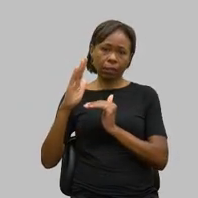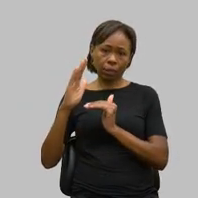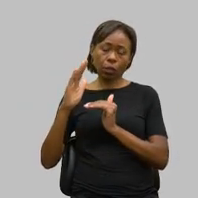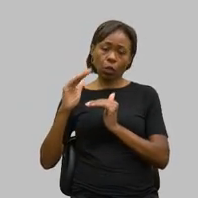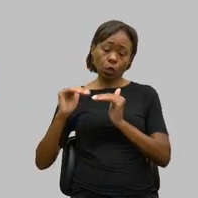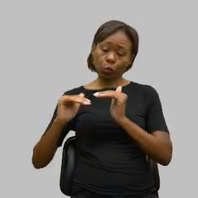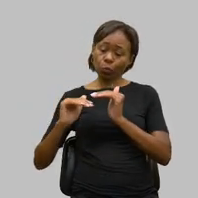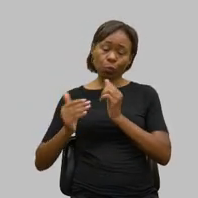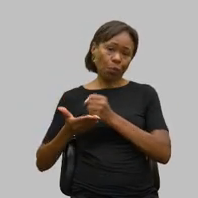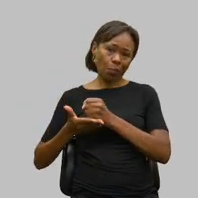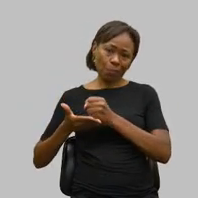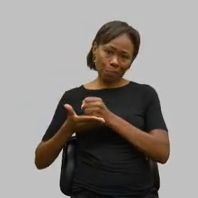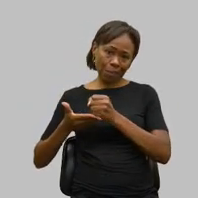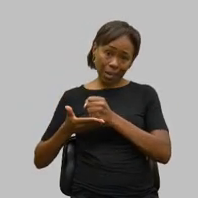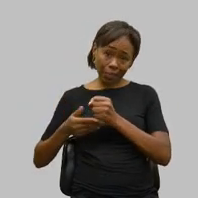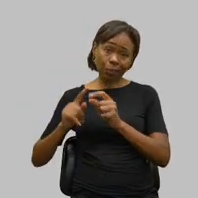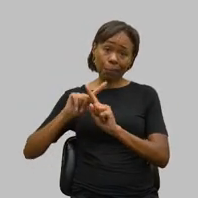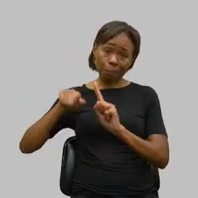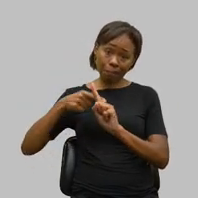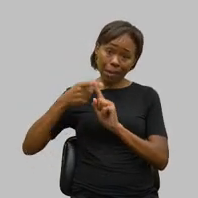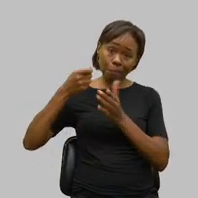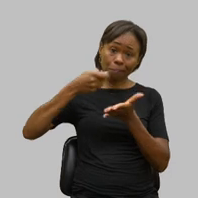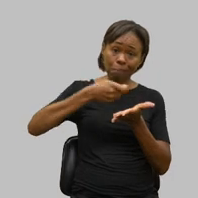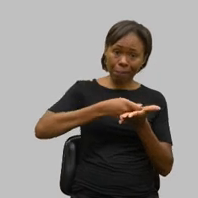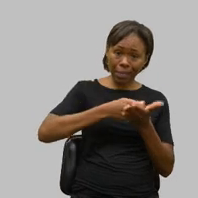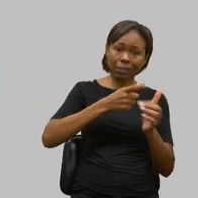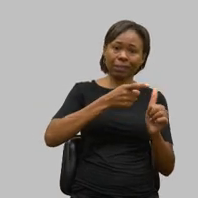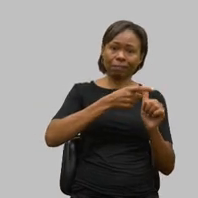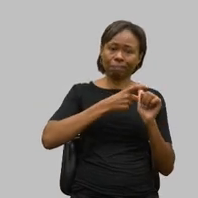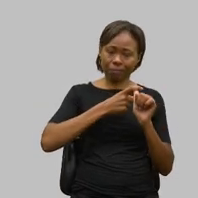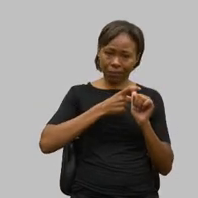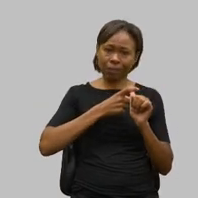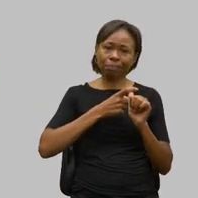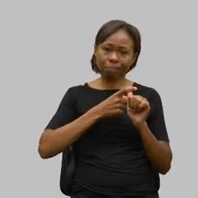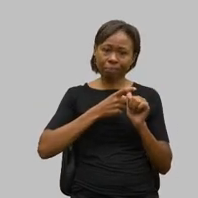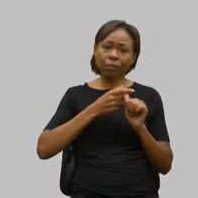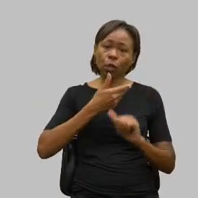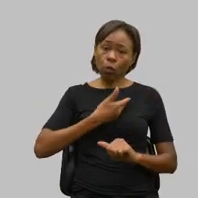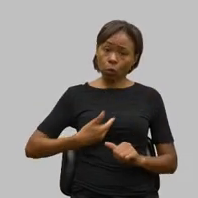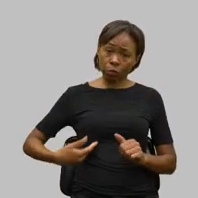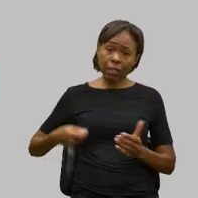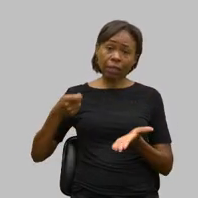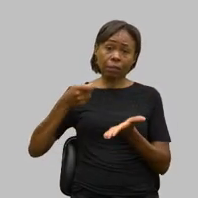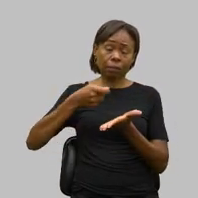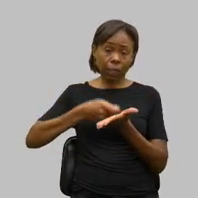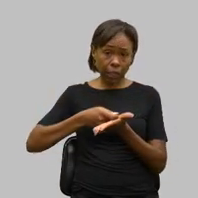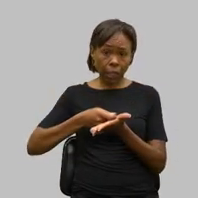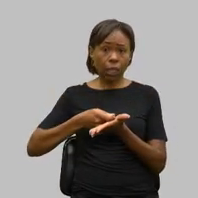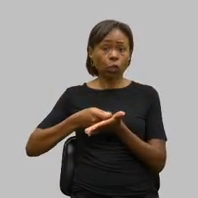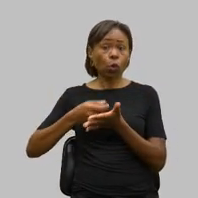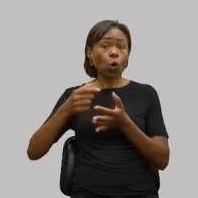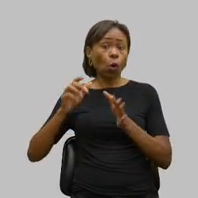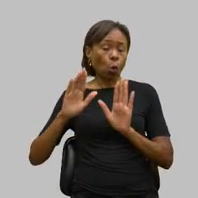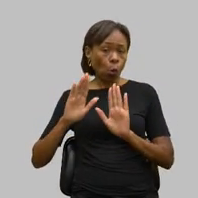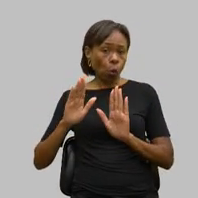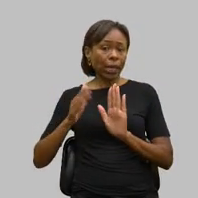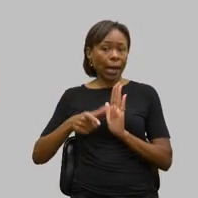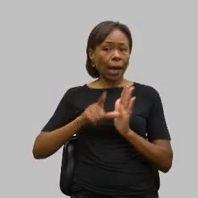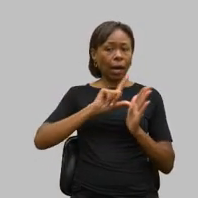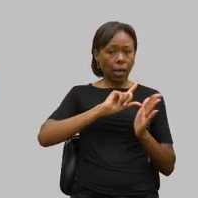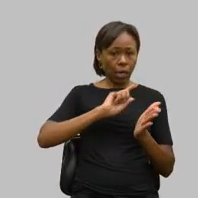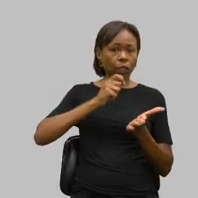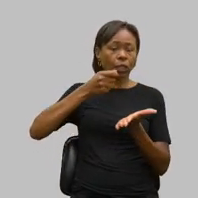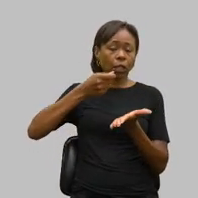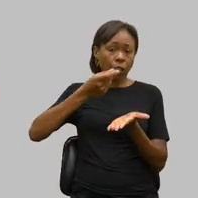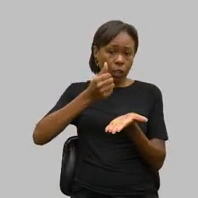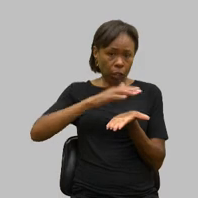pagando a dívida. Então, nós estamos pagando o ordinário e estamos pagando aquele espaço entre a linha verde